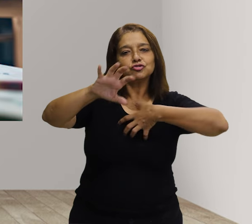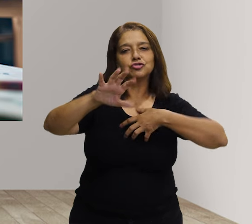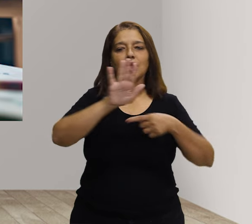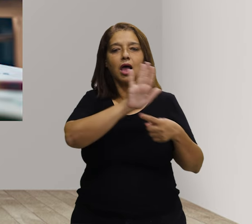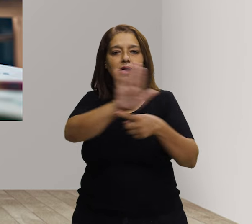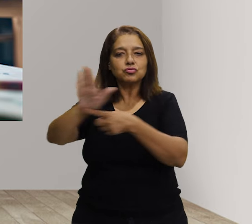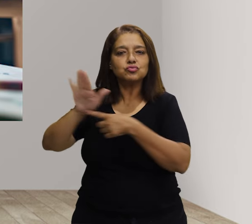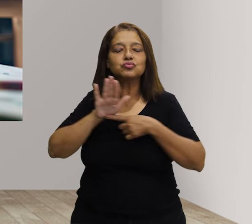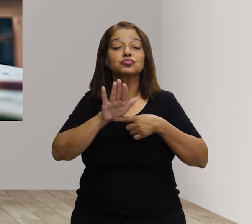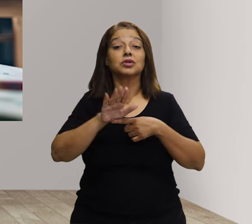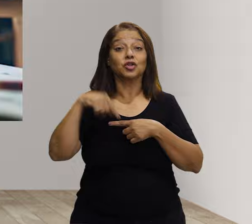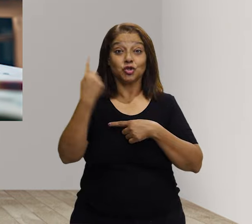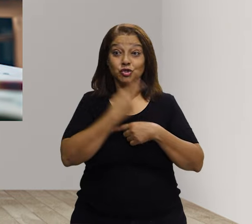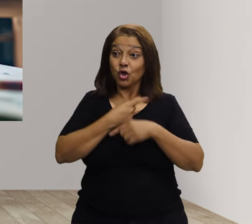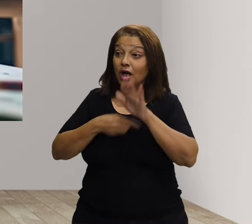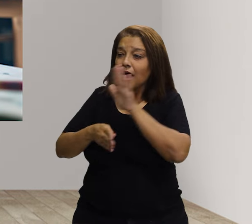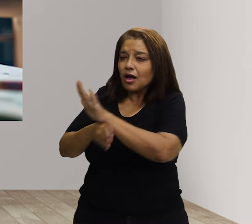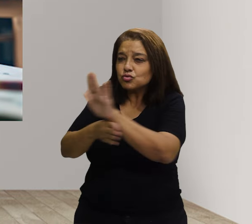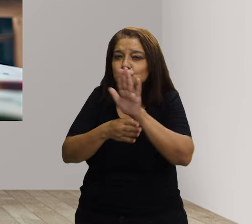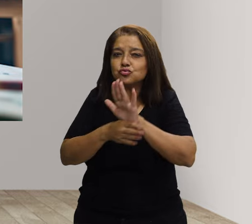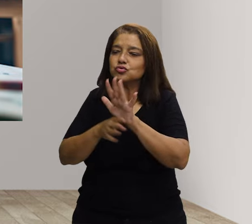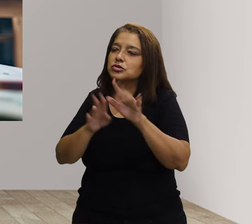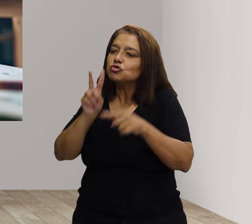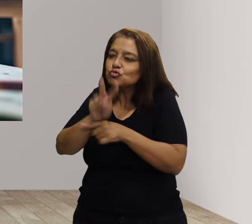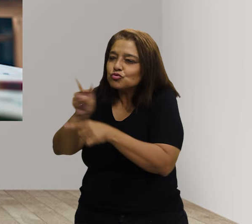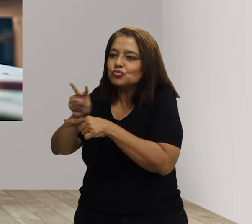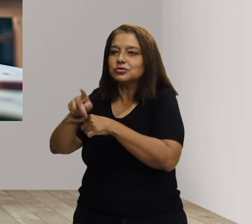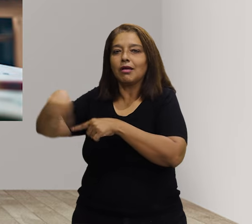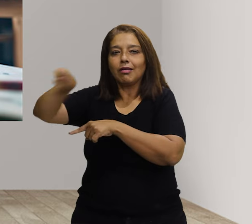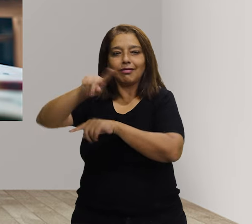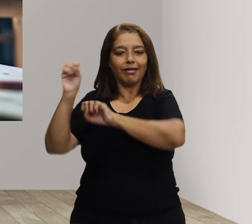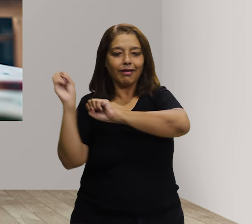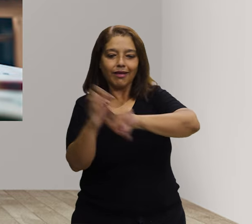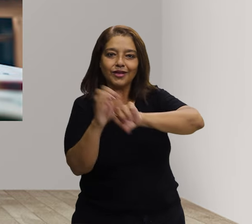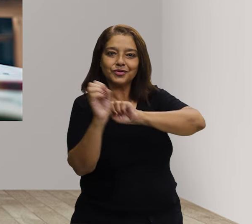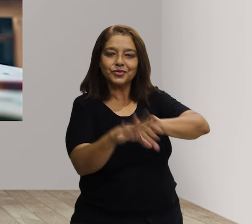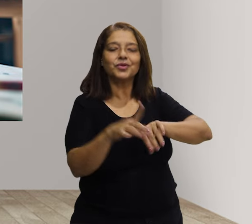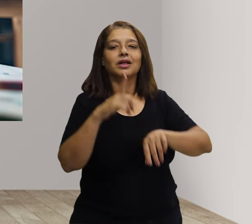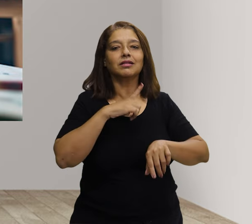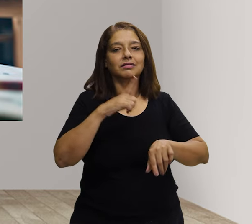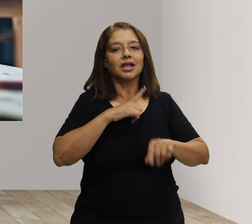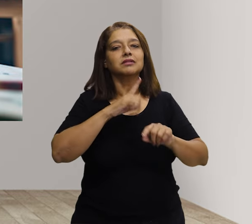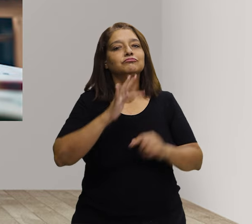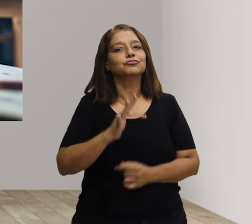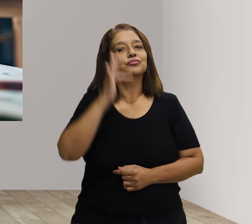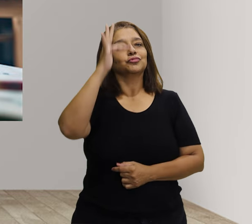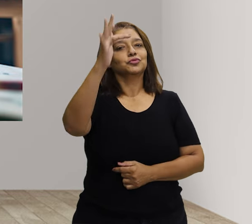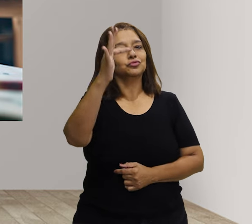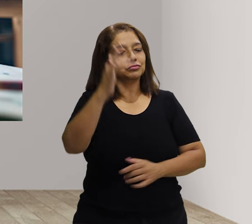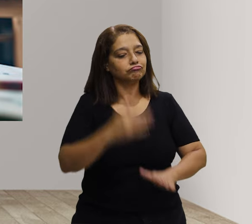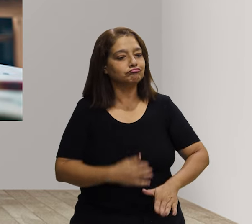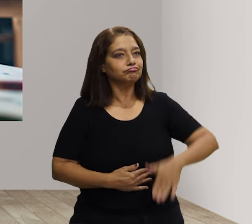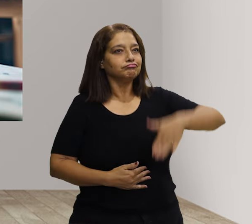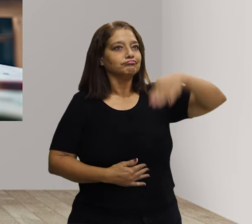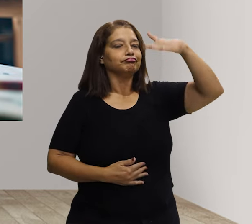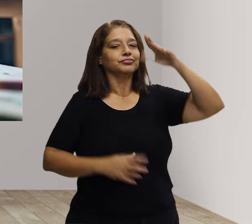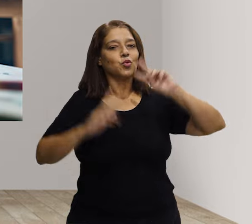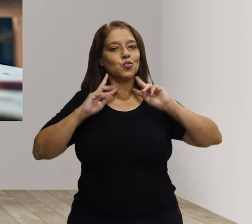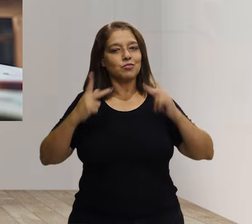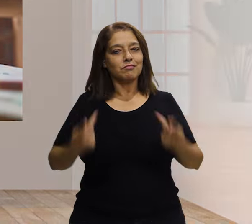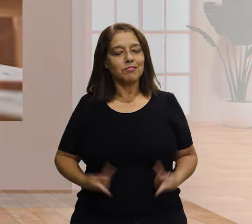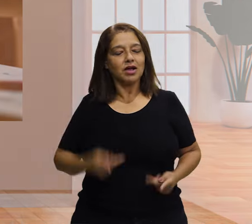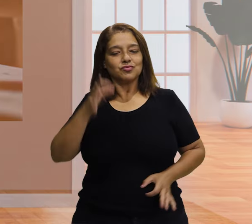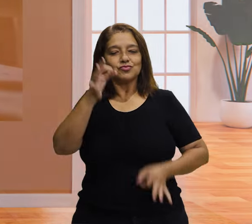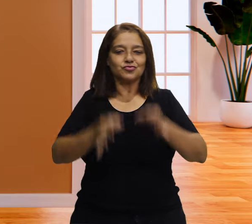cuidamos daqueles que educam, plantamos as sementes de um futuro mais humano, justo e harmonioso para